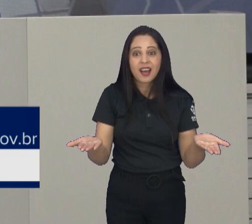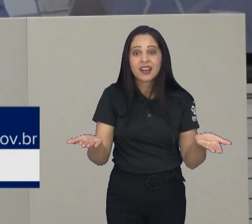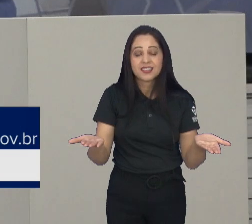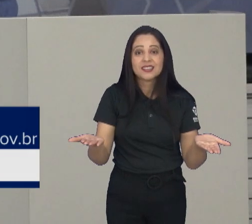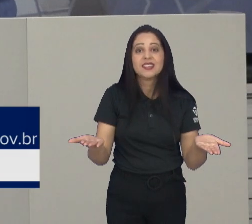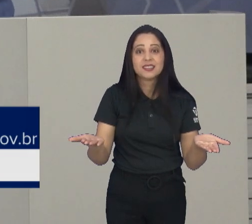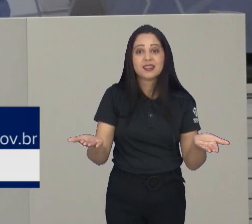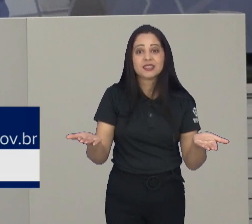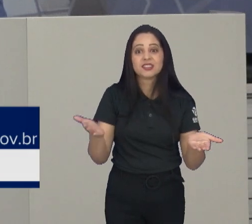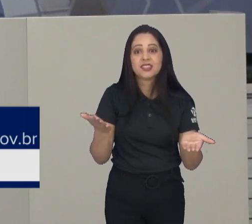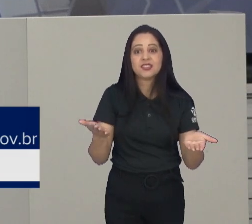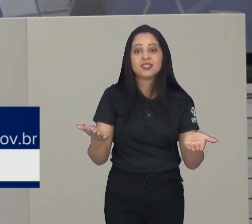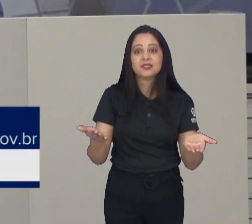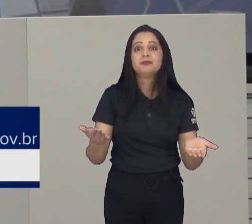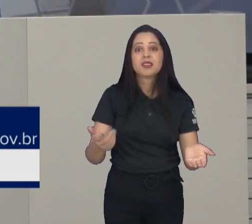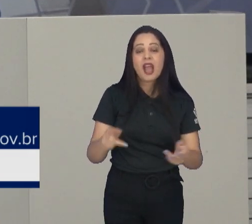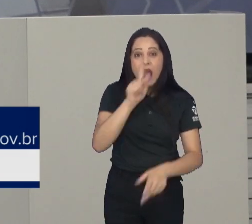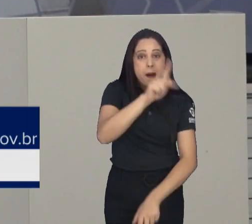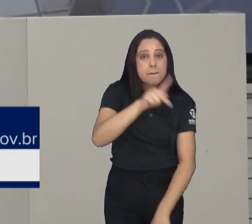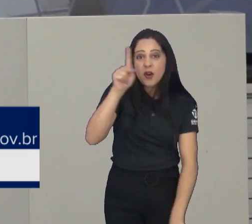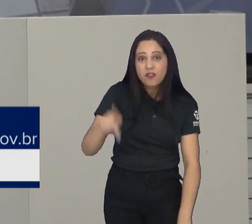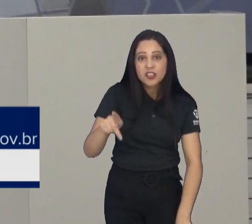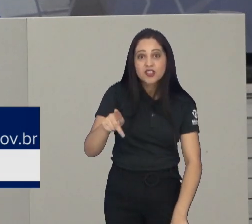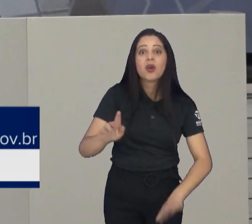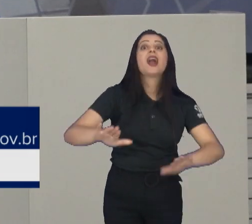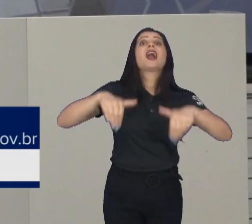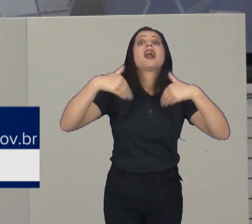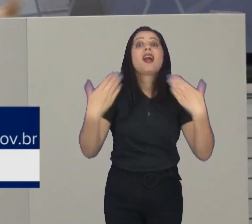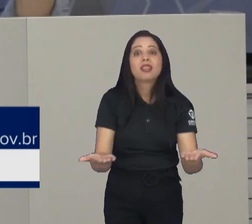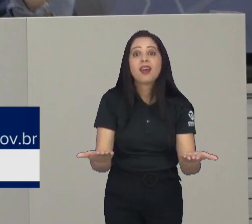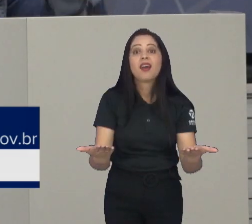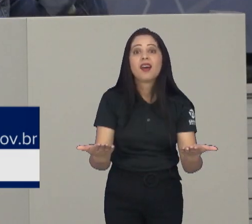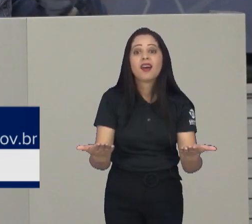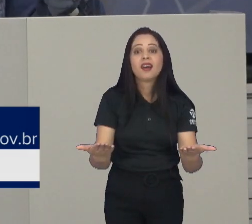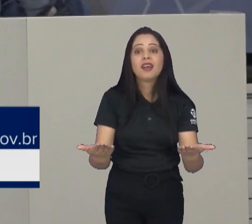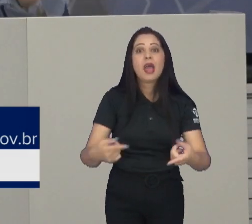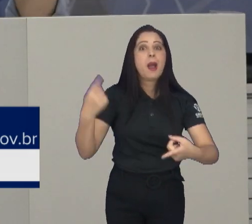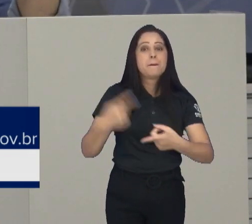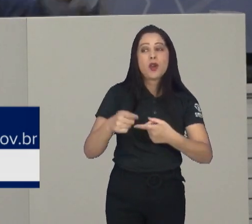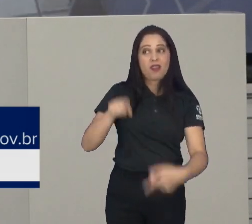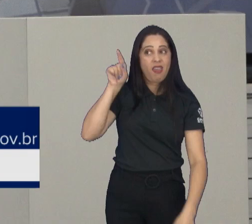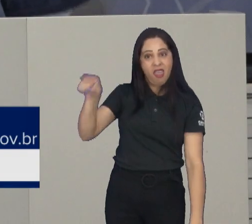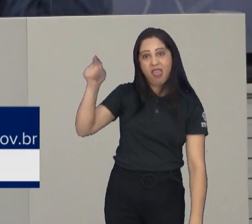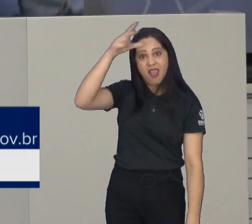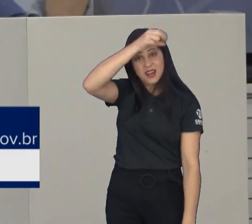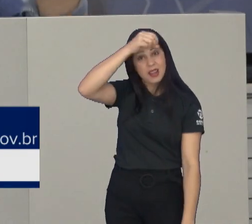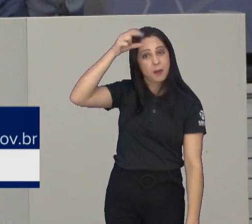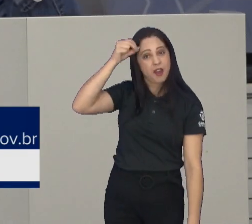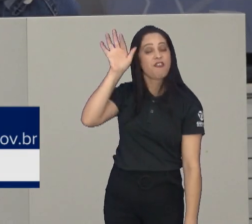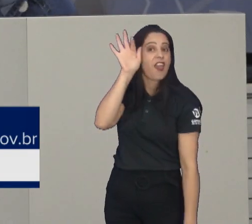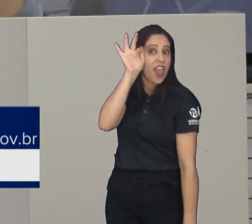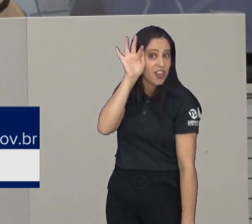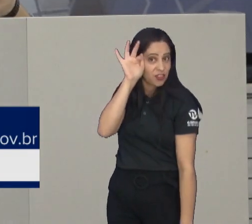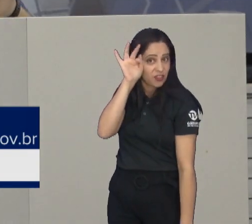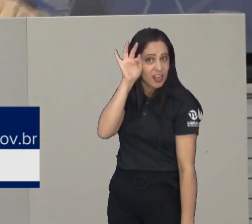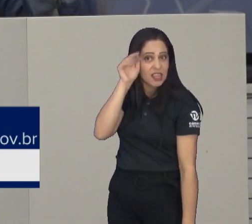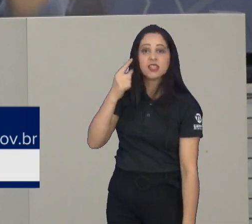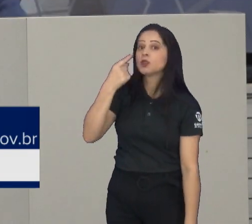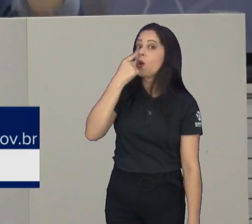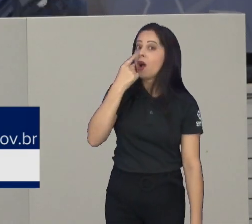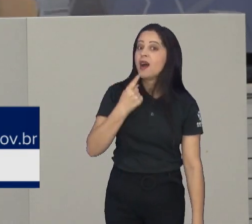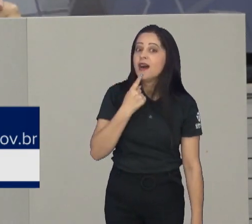Essa professora não existe mais. Porque esse prefeito, o prefeito Felício e o prefeito